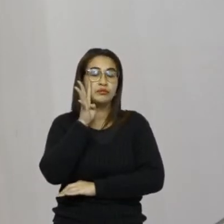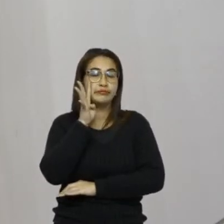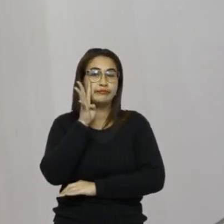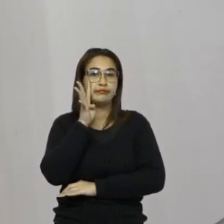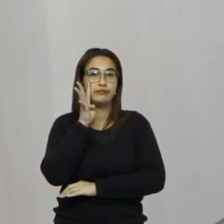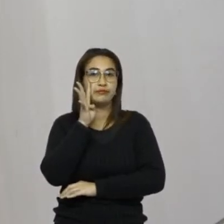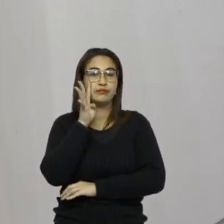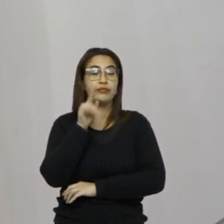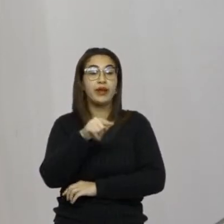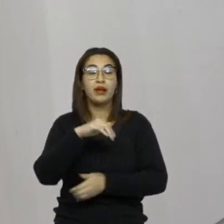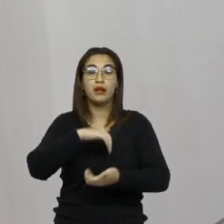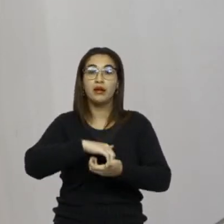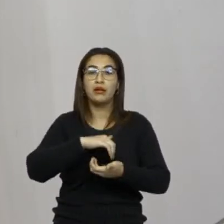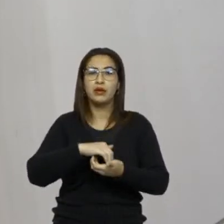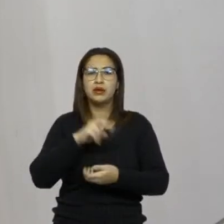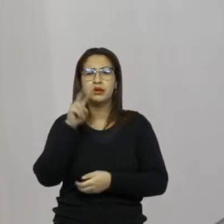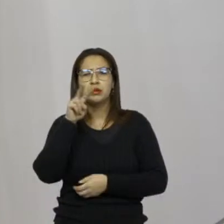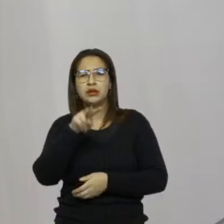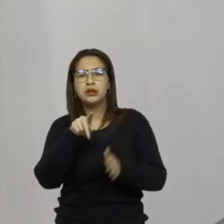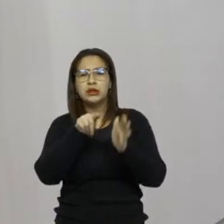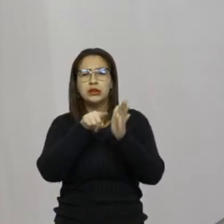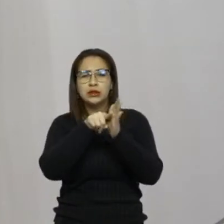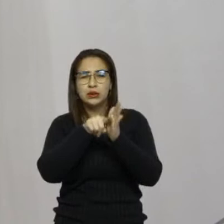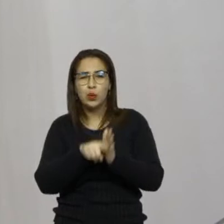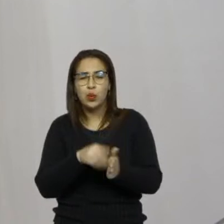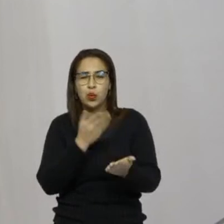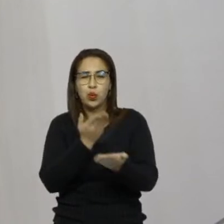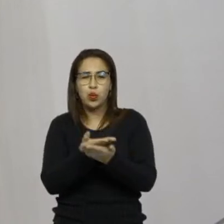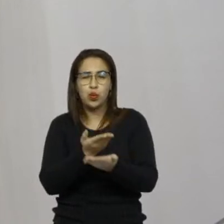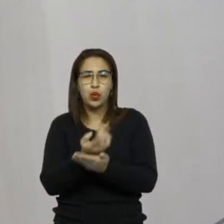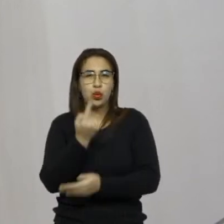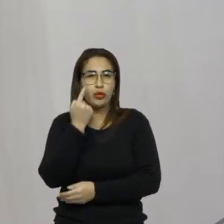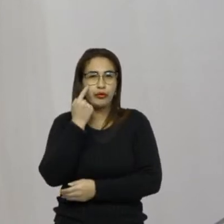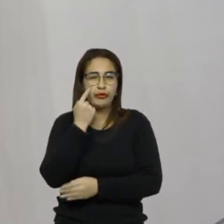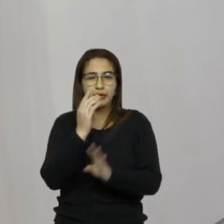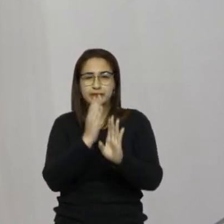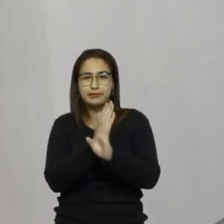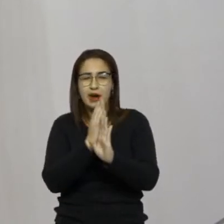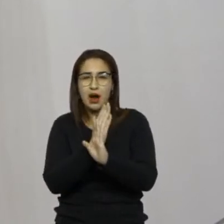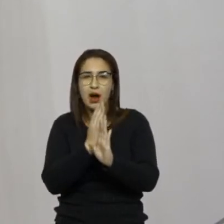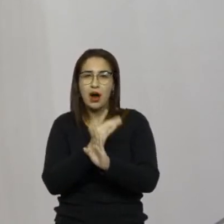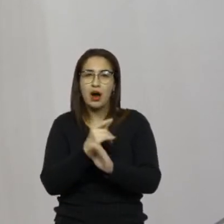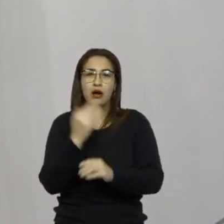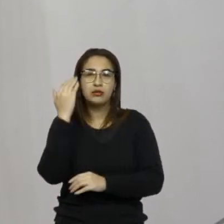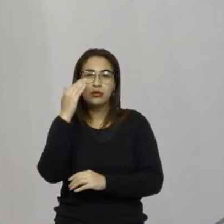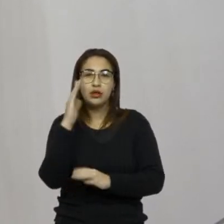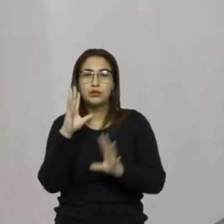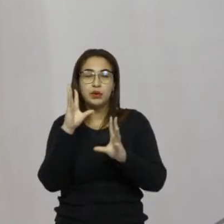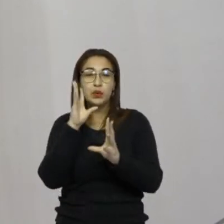um entendimento técnico do responsável pela operação da barragem,